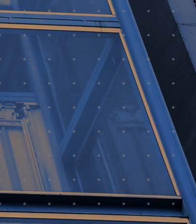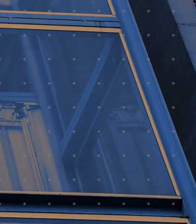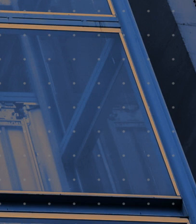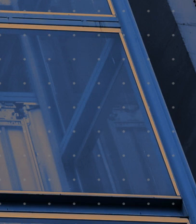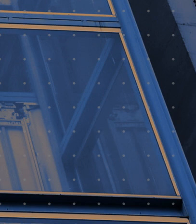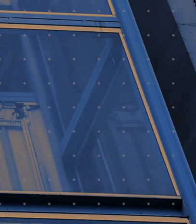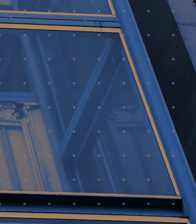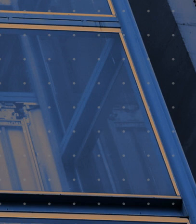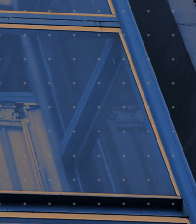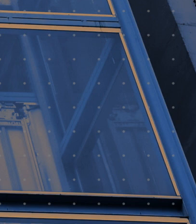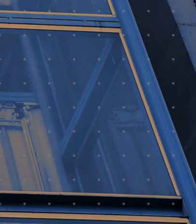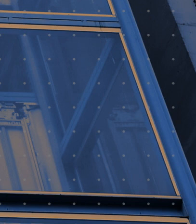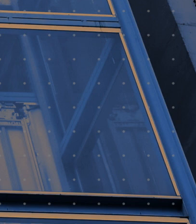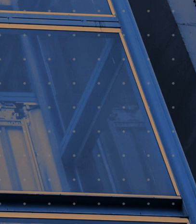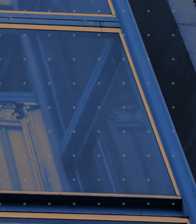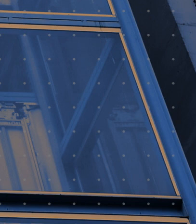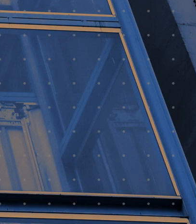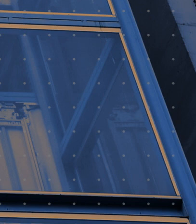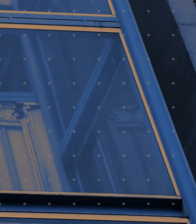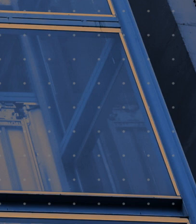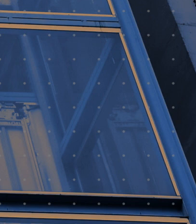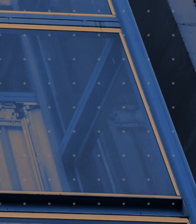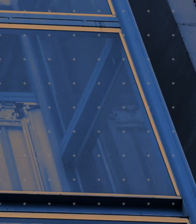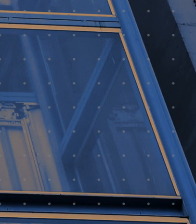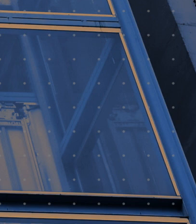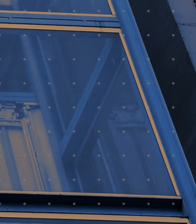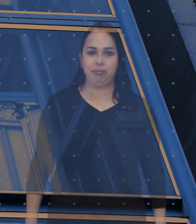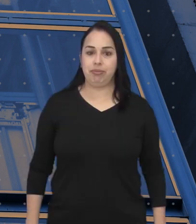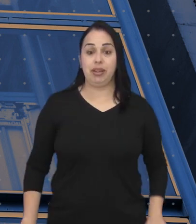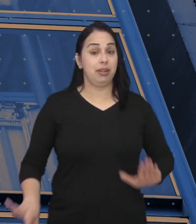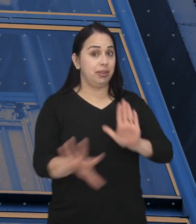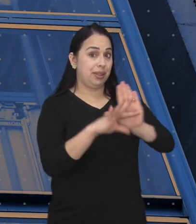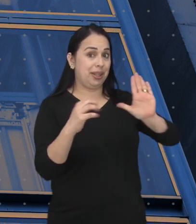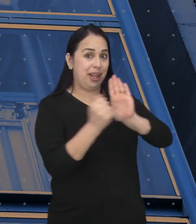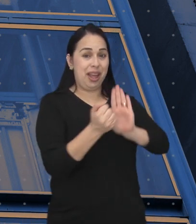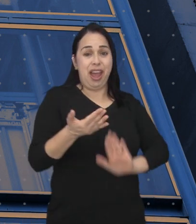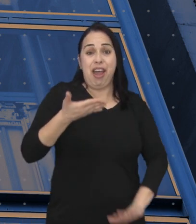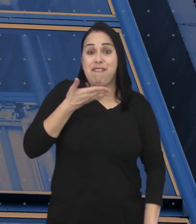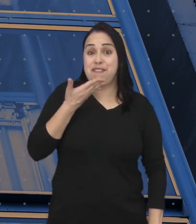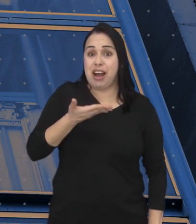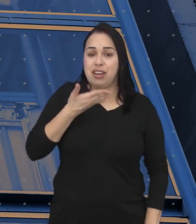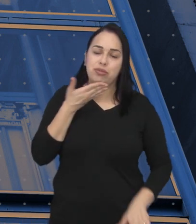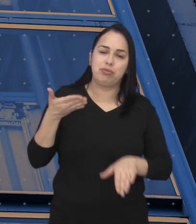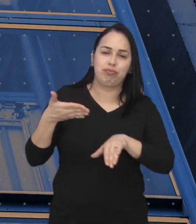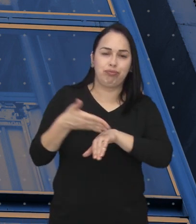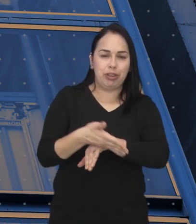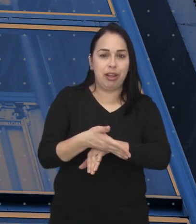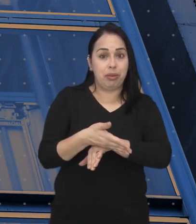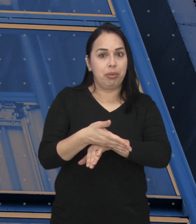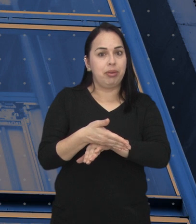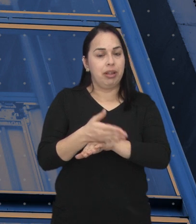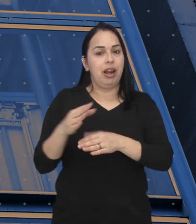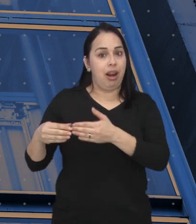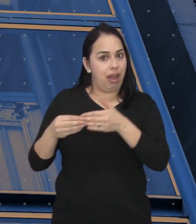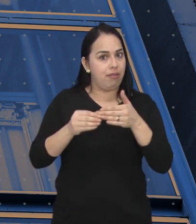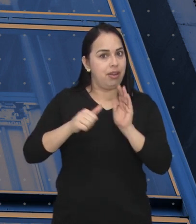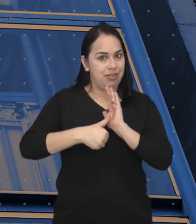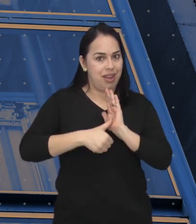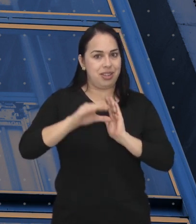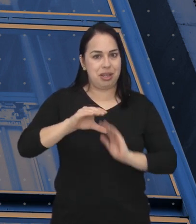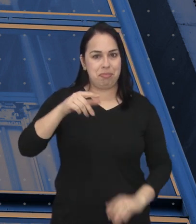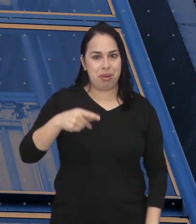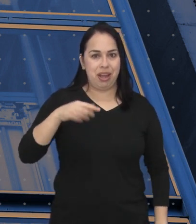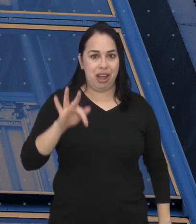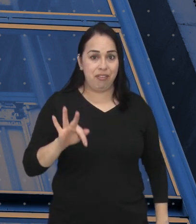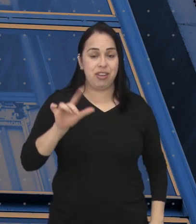gerais, operador de telemarketing e operador de hipermercado. Para se candidatar é fácil, é só comparecer ao PATI, levando